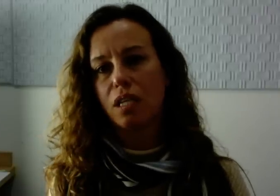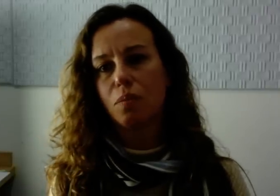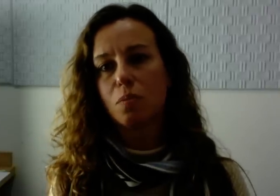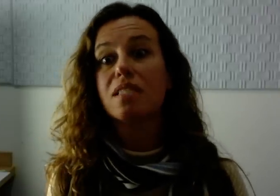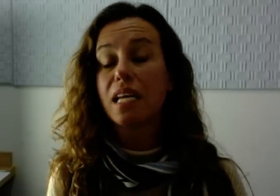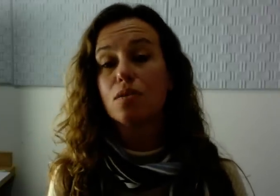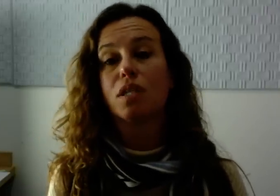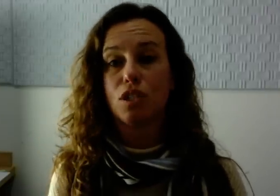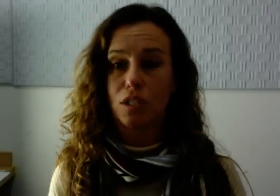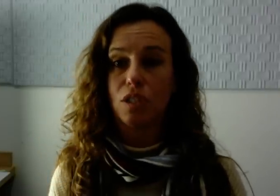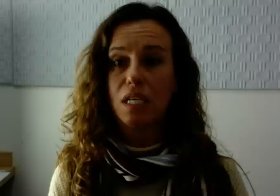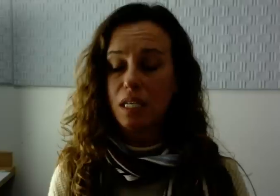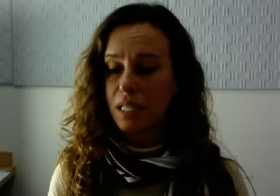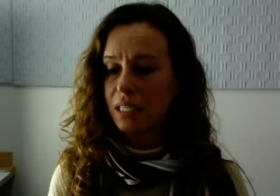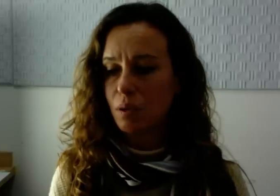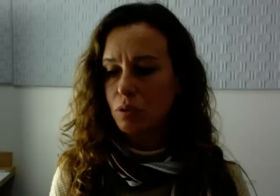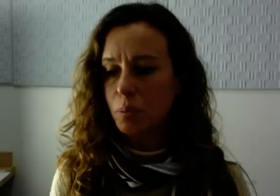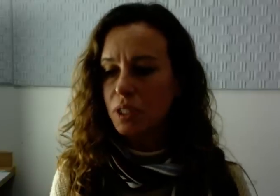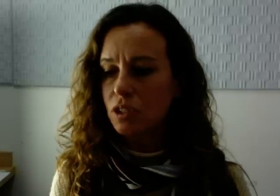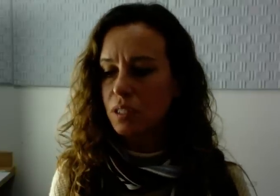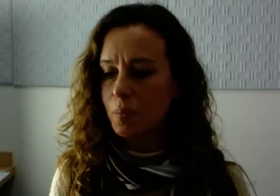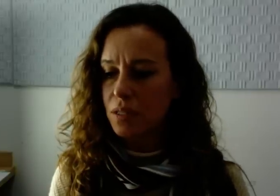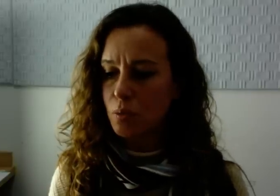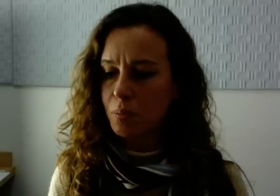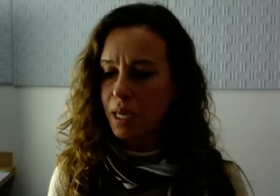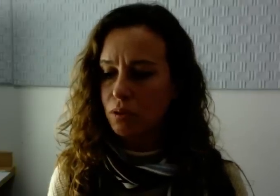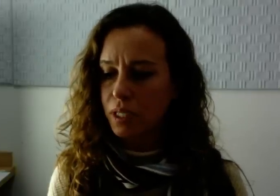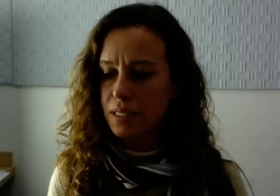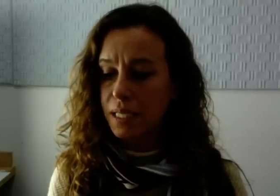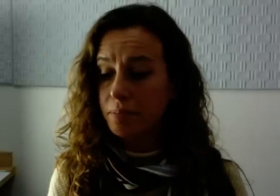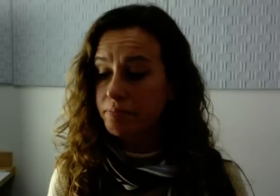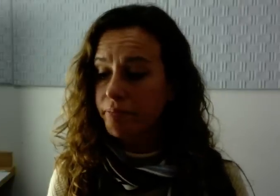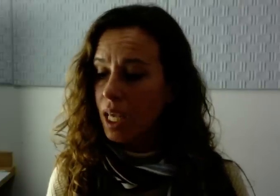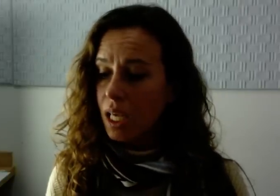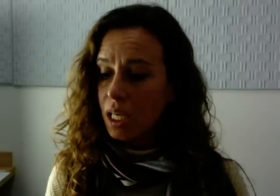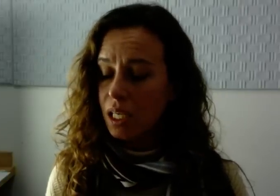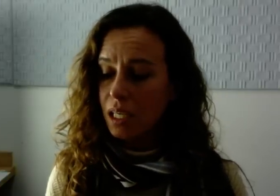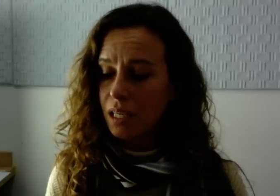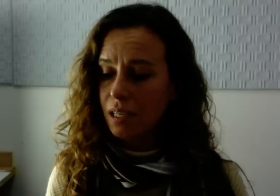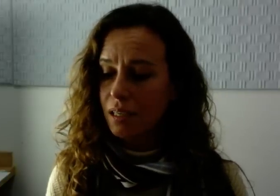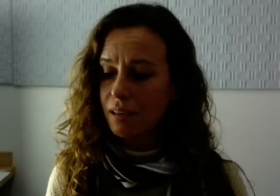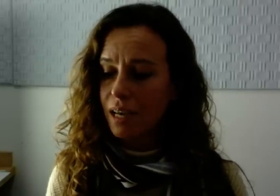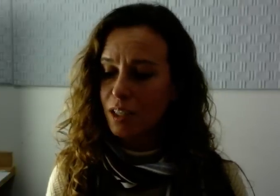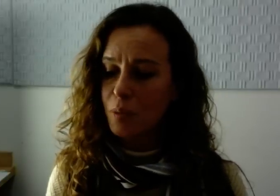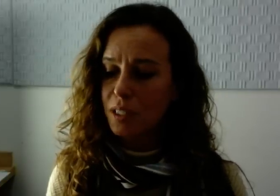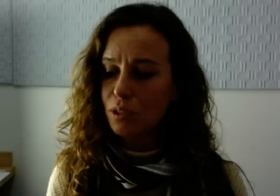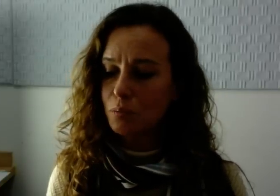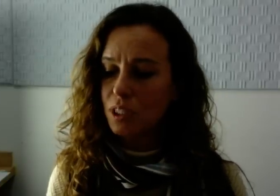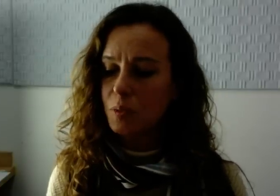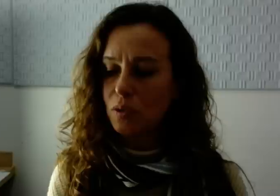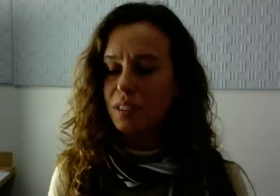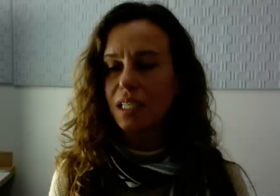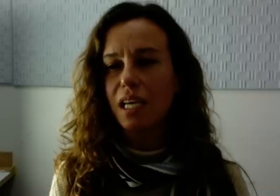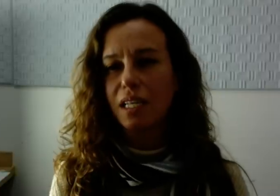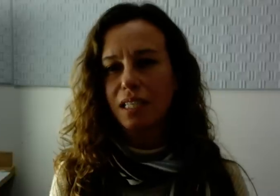gente terem o mesmo acesso que a gente né então é muito importante esse debate sobre meritocracia e aqui no Brasil